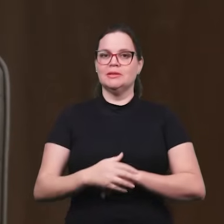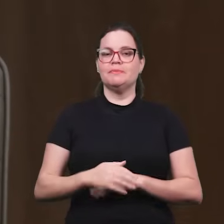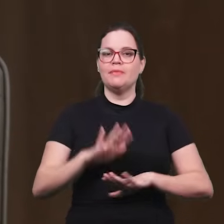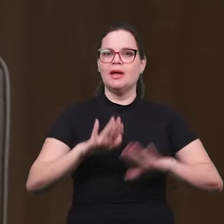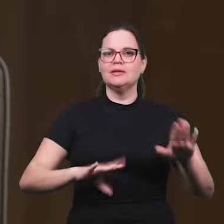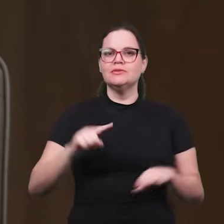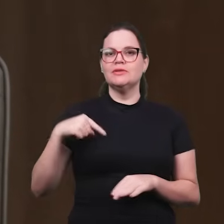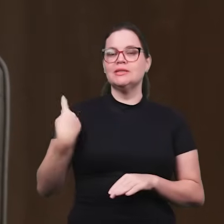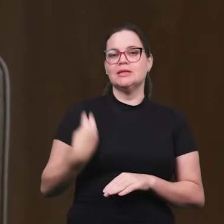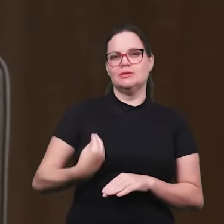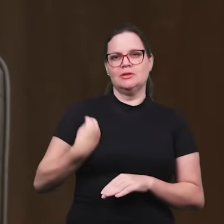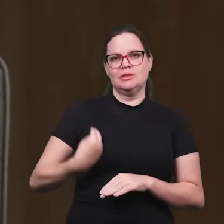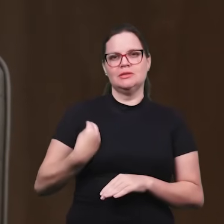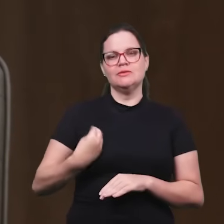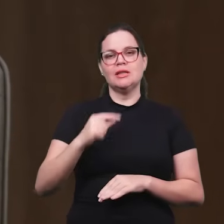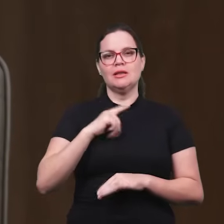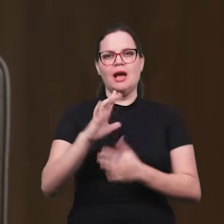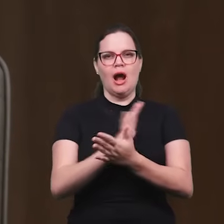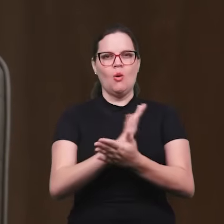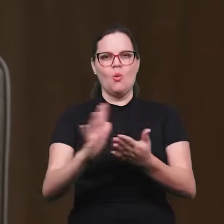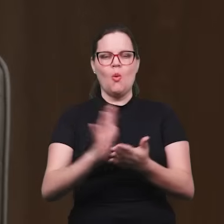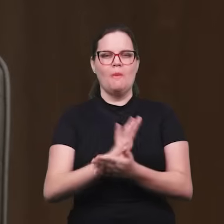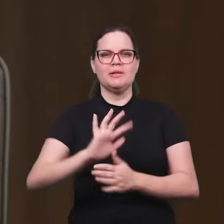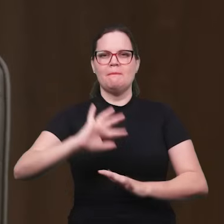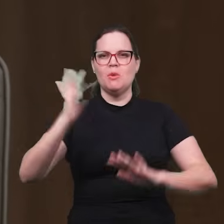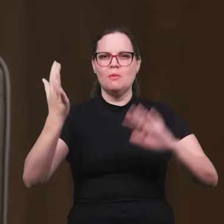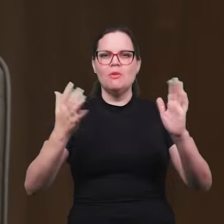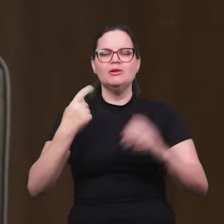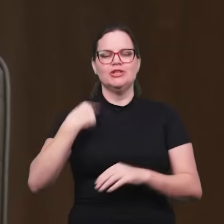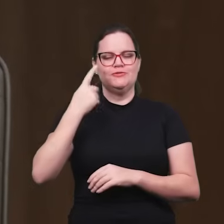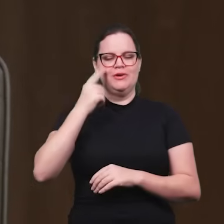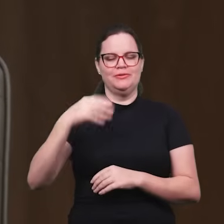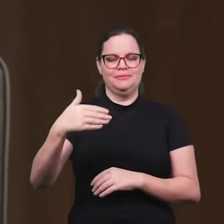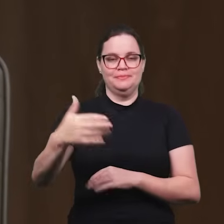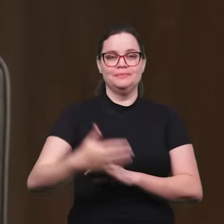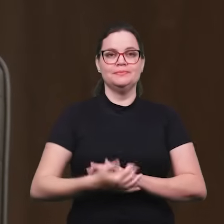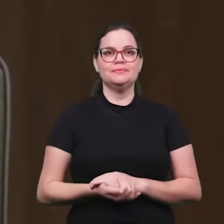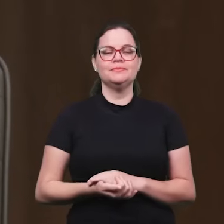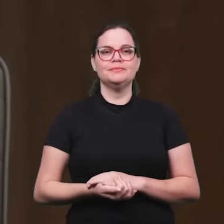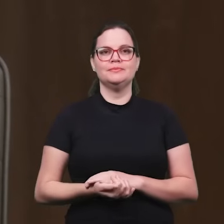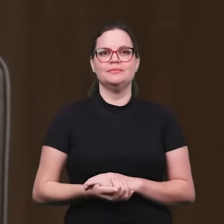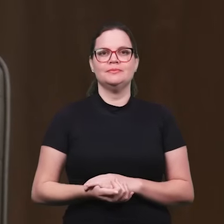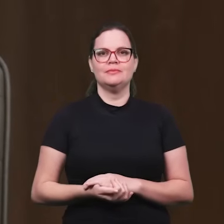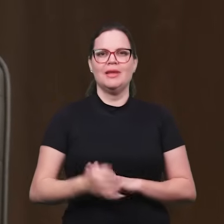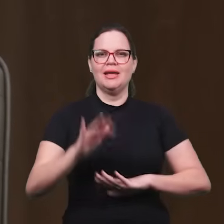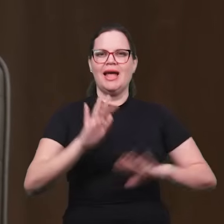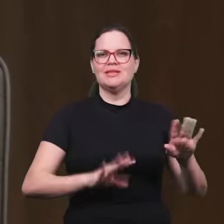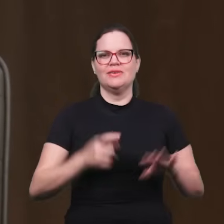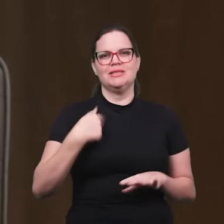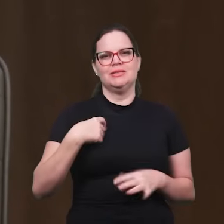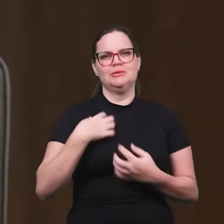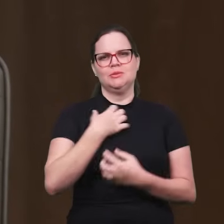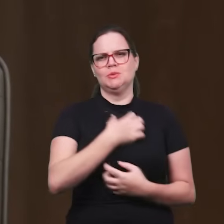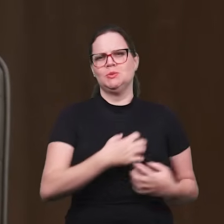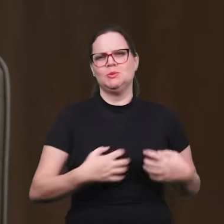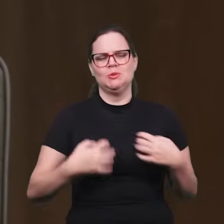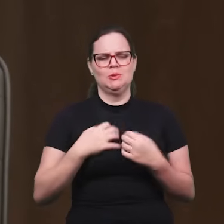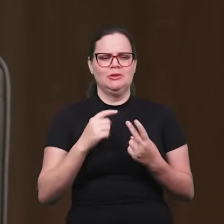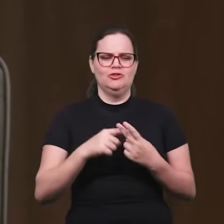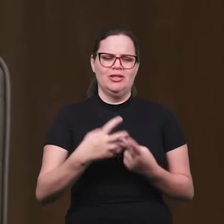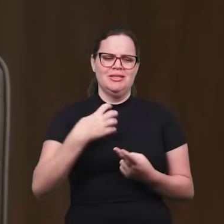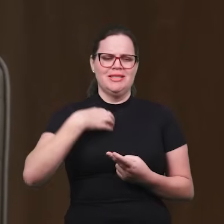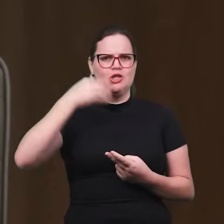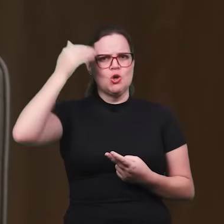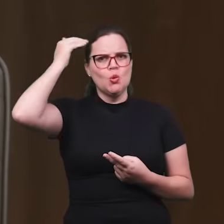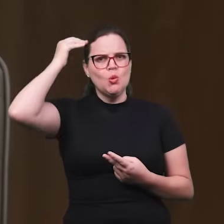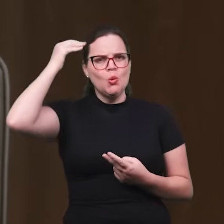existem situações nas nossas vidas, como o que nós vamos ver aqui mais para frente, que nos incomodam, traz